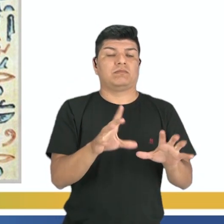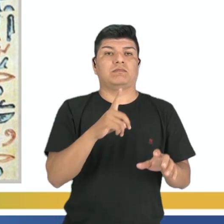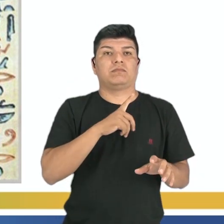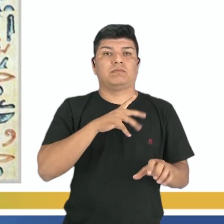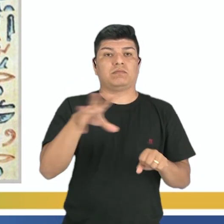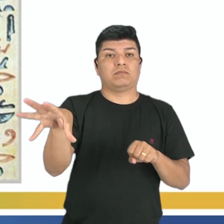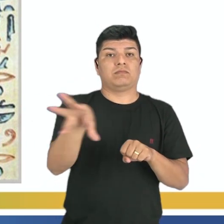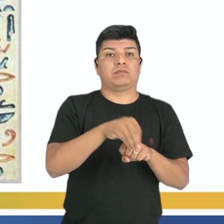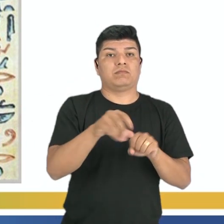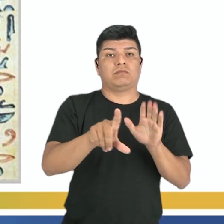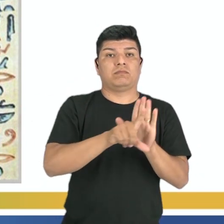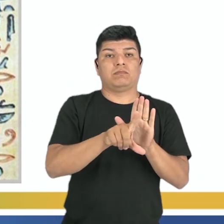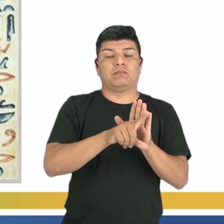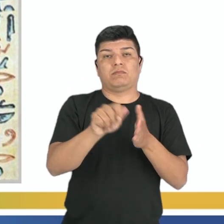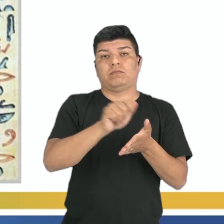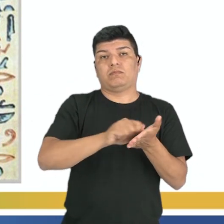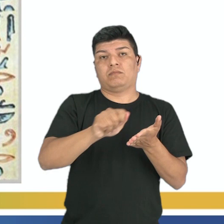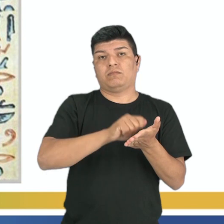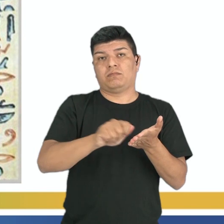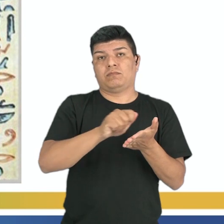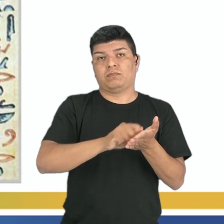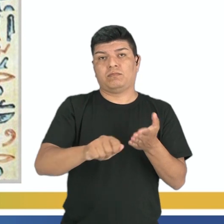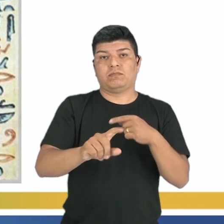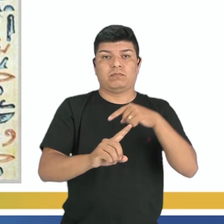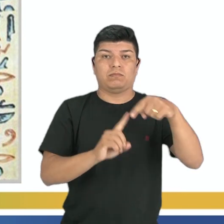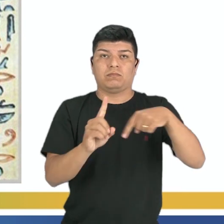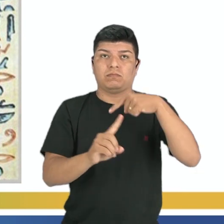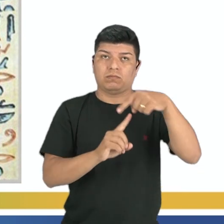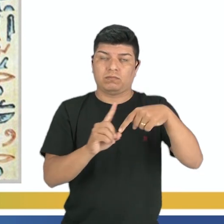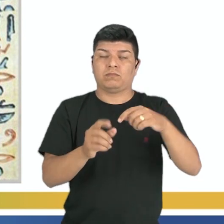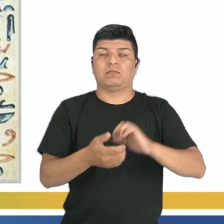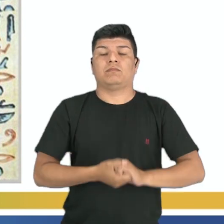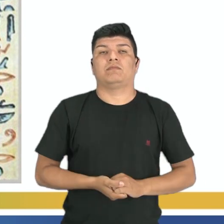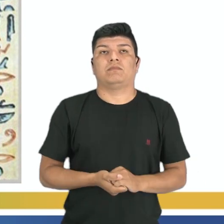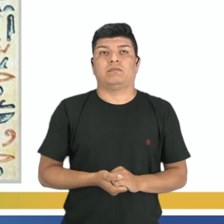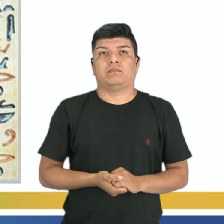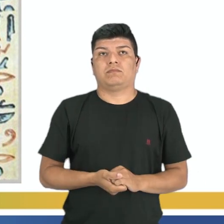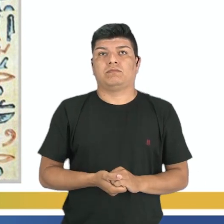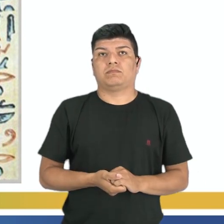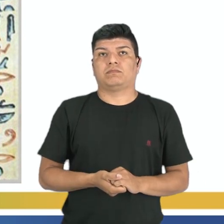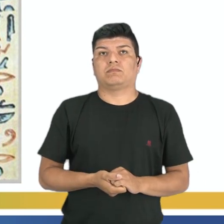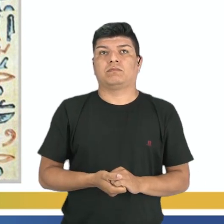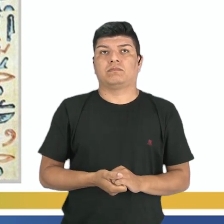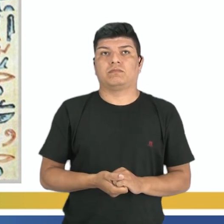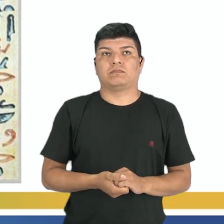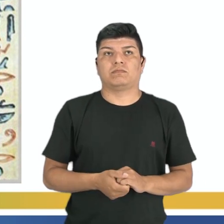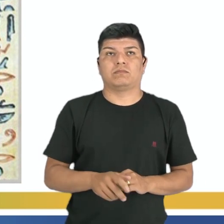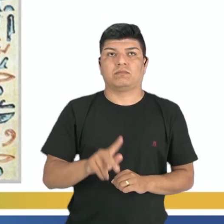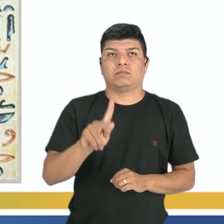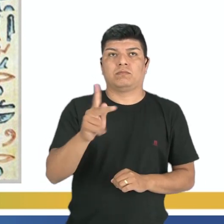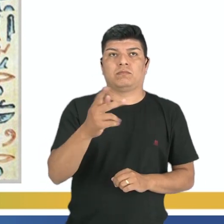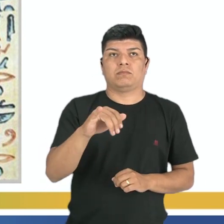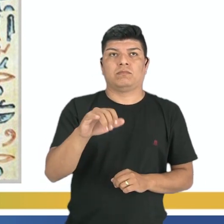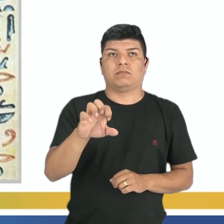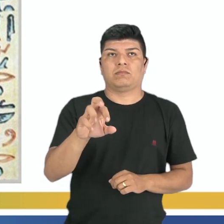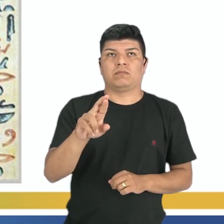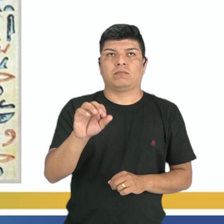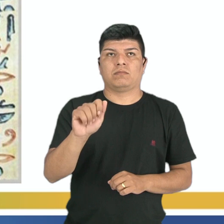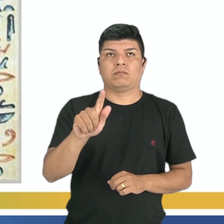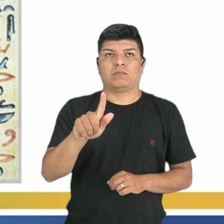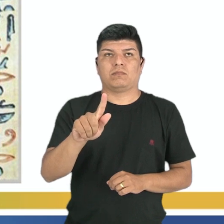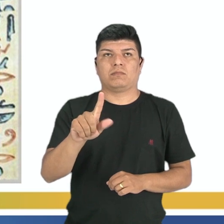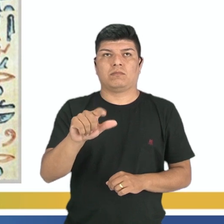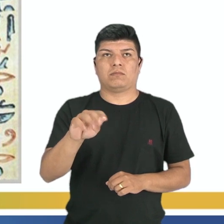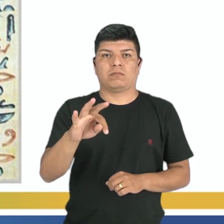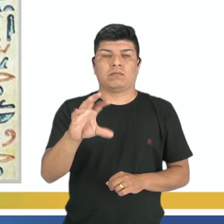conhecimento de ler e escrever, né, a escrita sagrada, ou essa escrita sagrada. O hieróglifo é provavelmente a escrita organizada